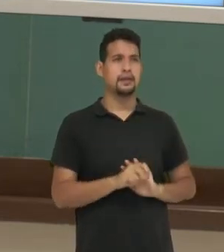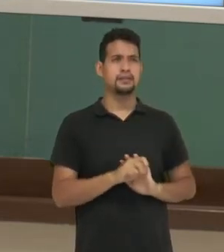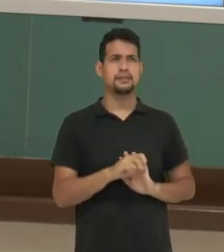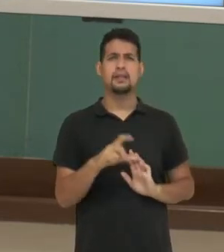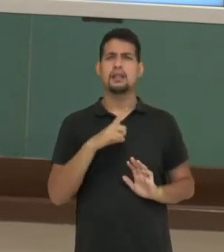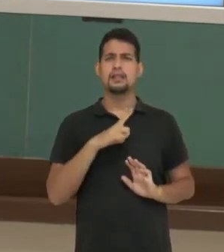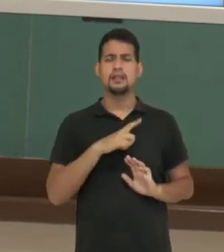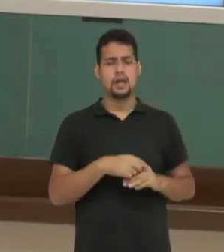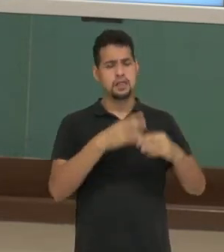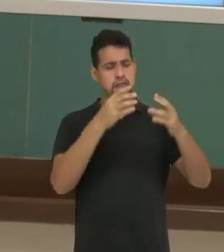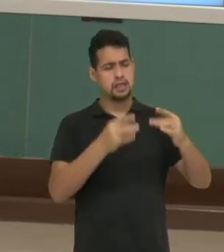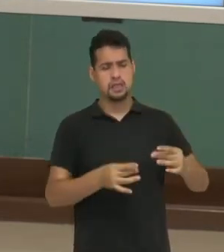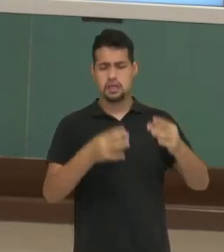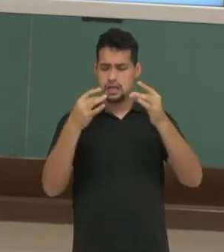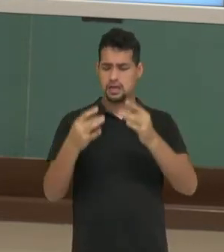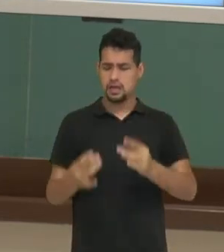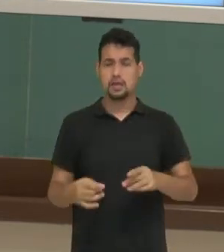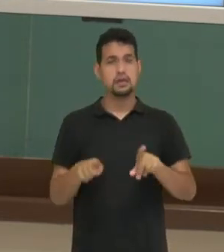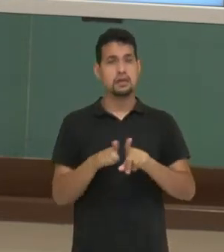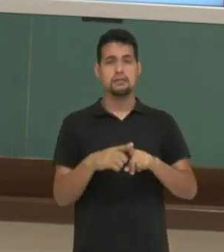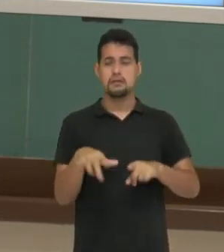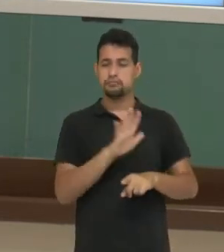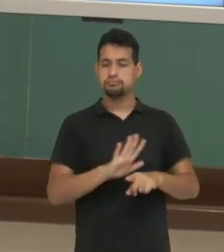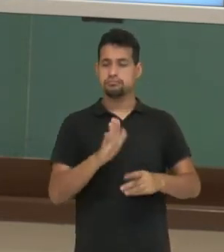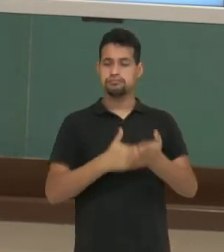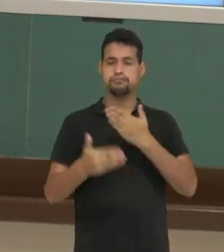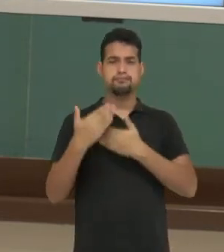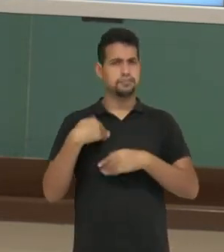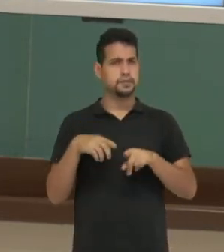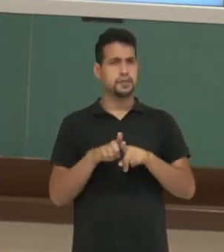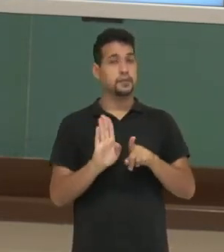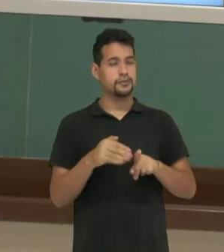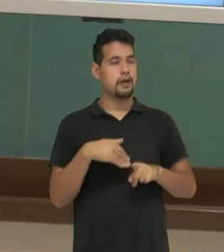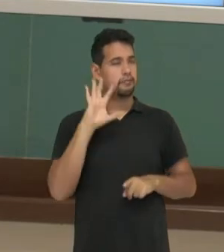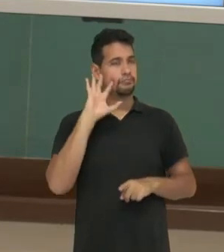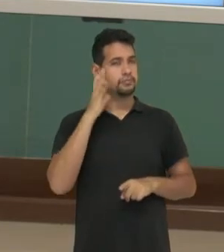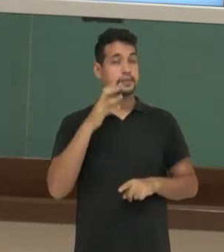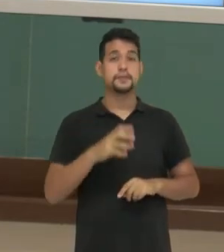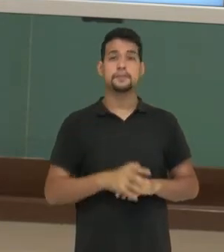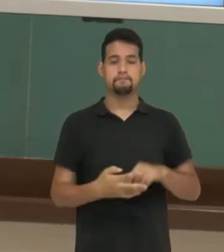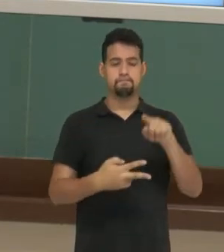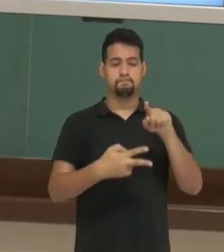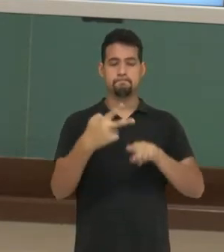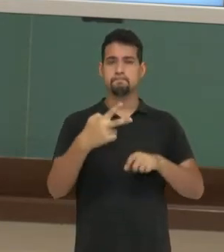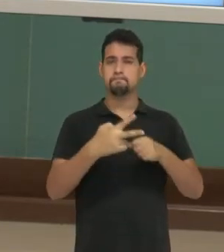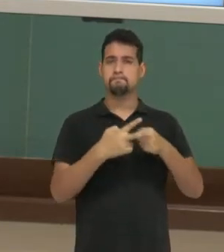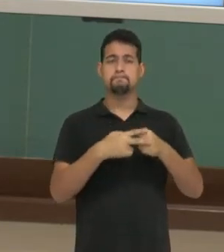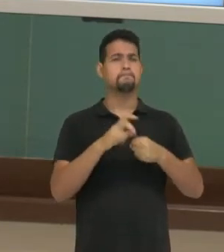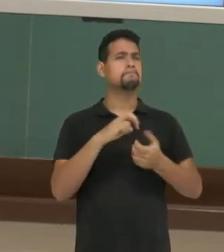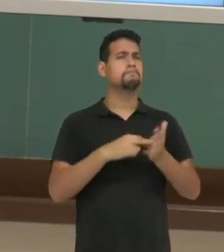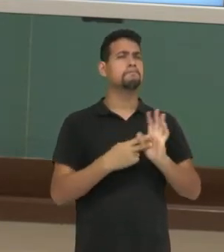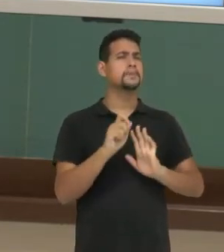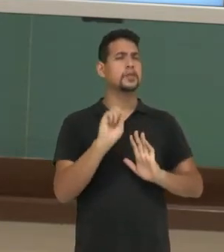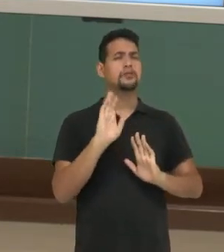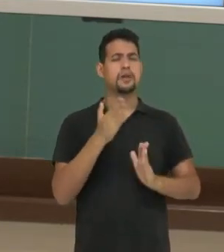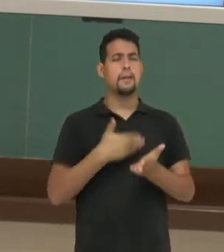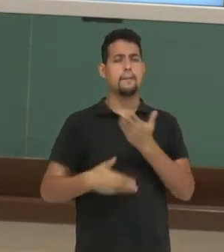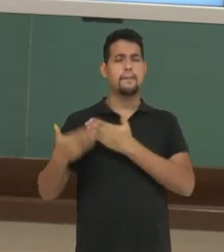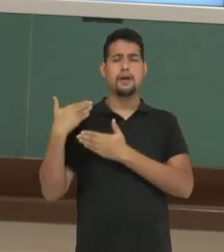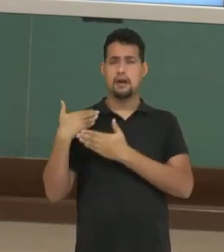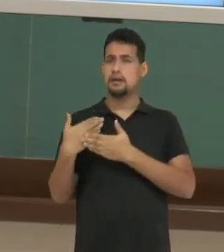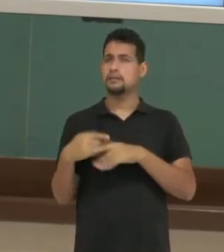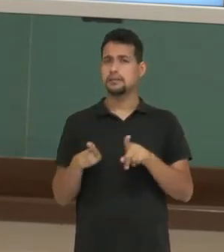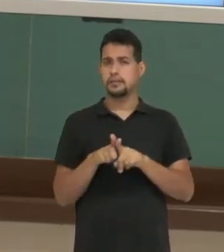pretérito indefinido, es decir, são ações del passado que já ocorreram. Os dois verbos estão no passado,